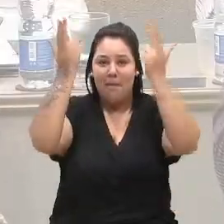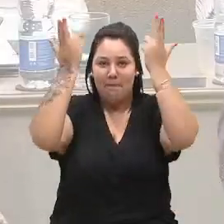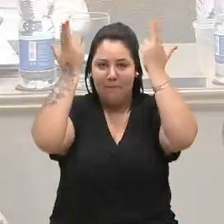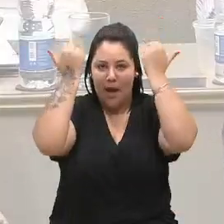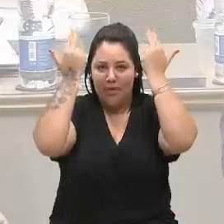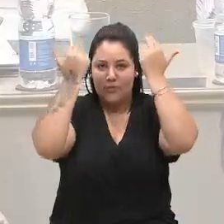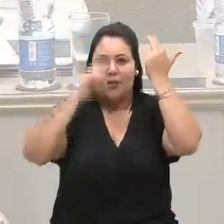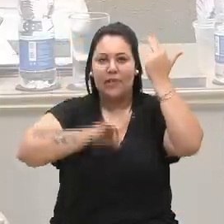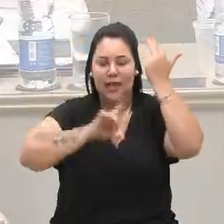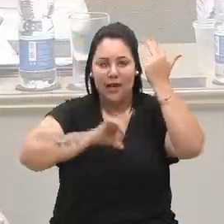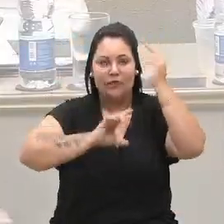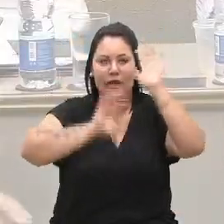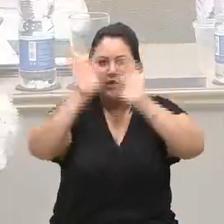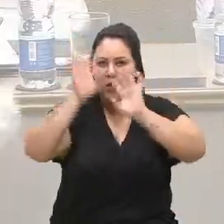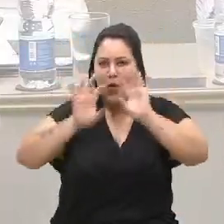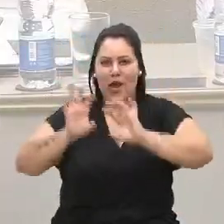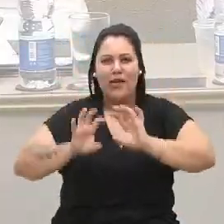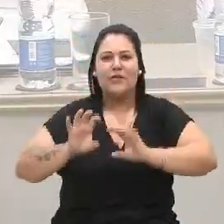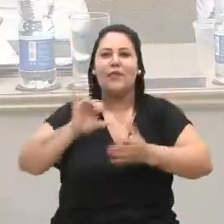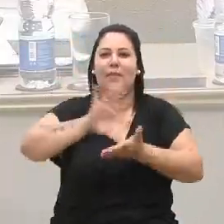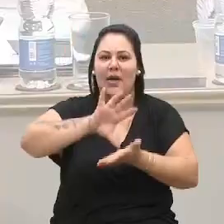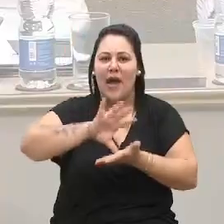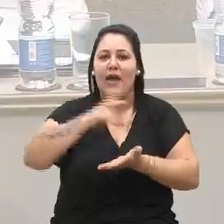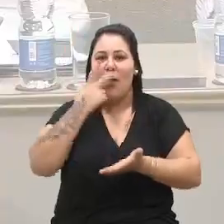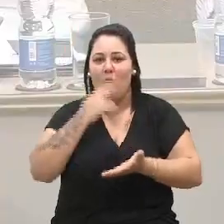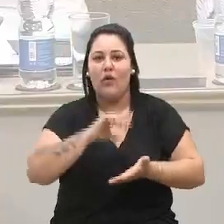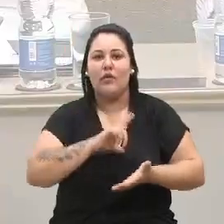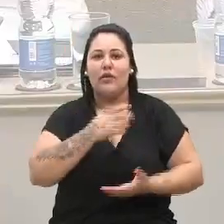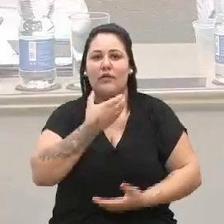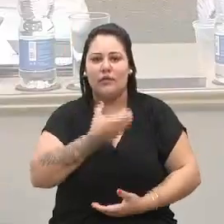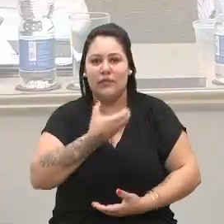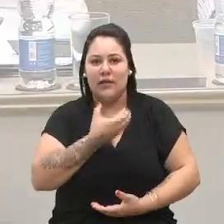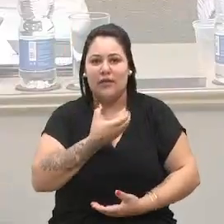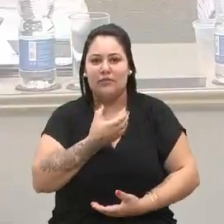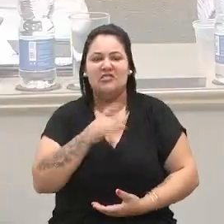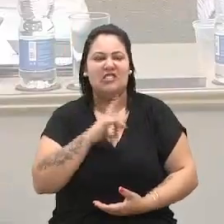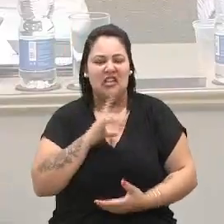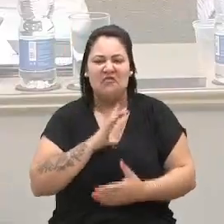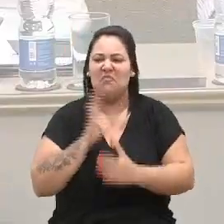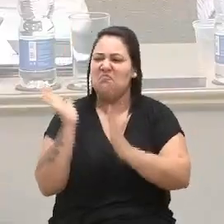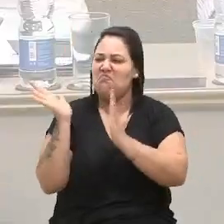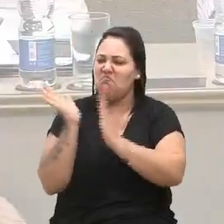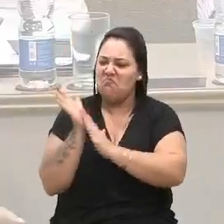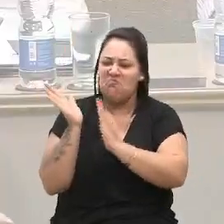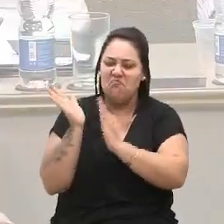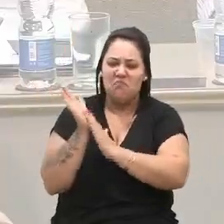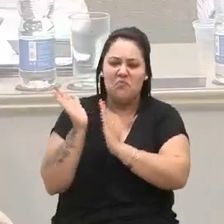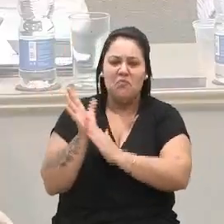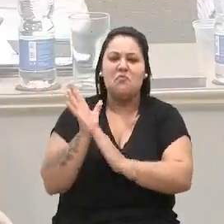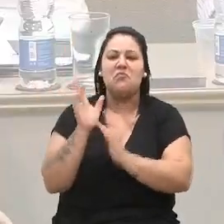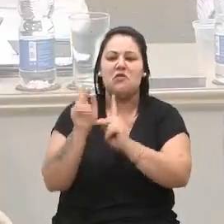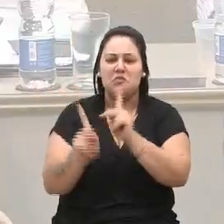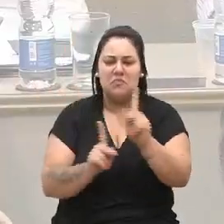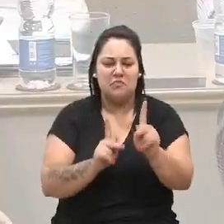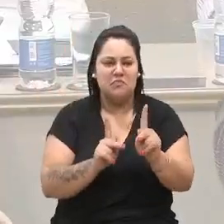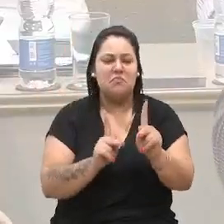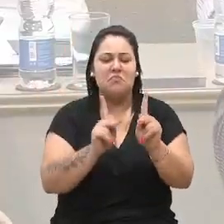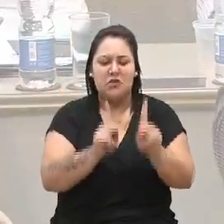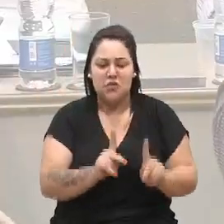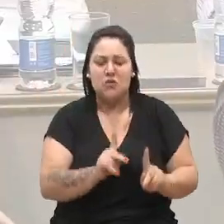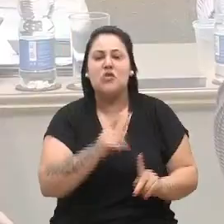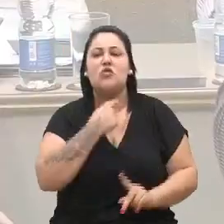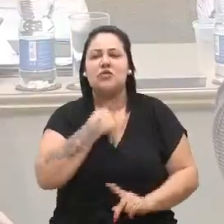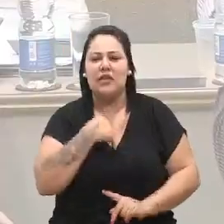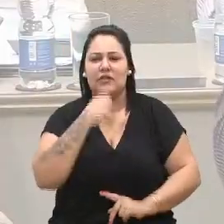uma decoração, assim como teve no Natal, elogiadíssima a decoração do último Natal,